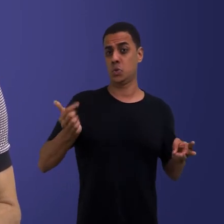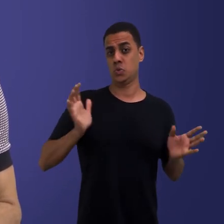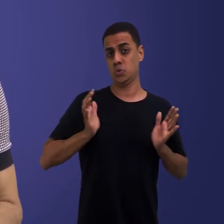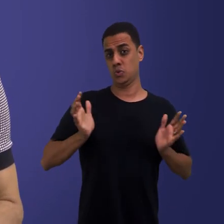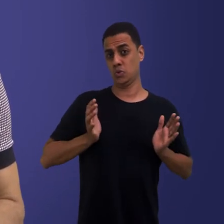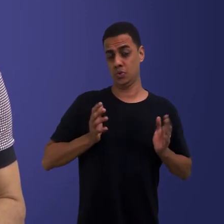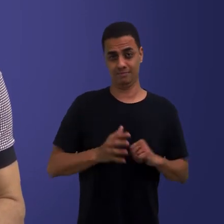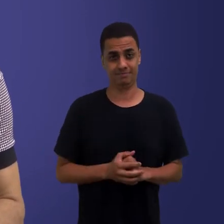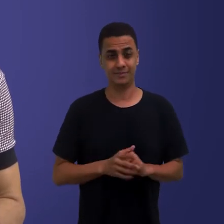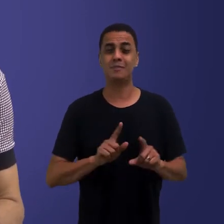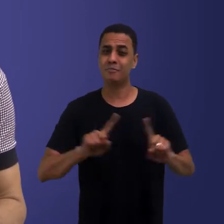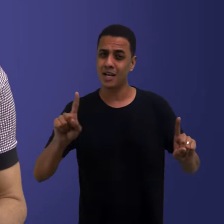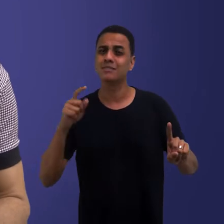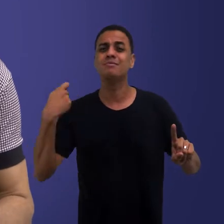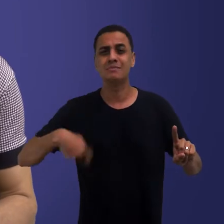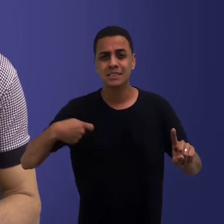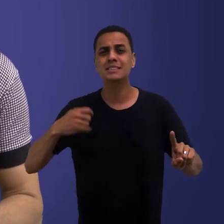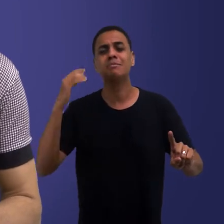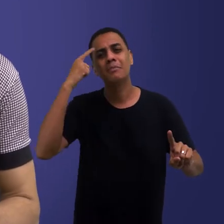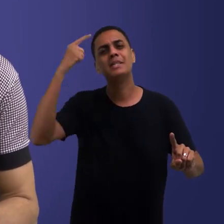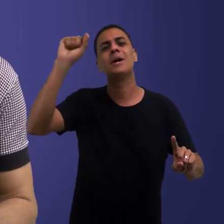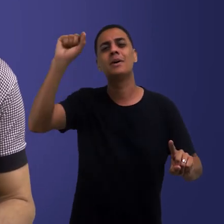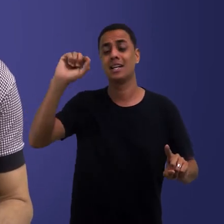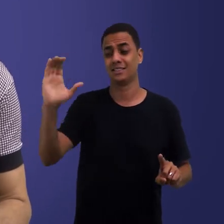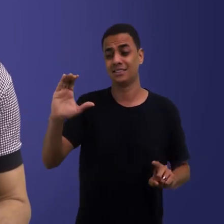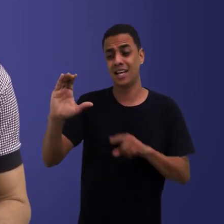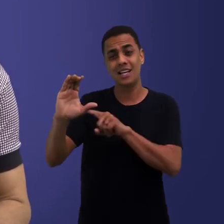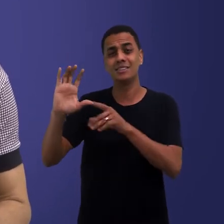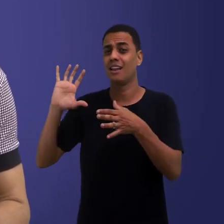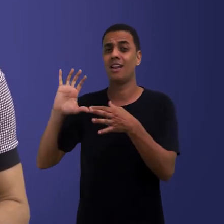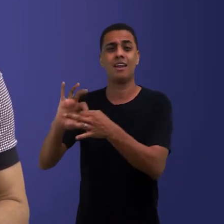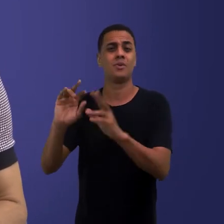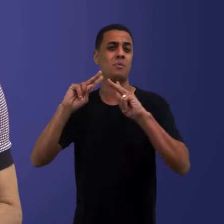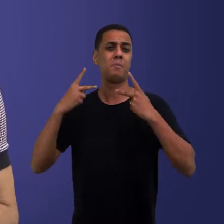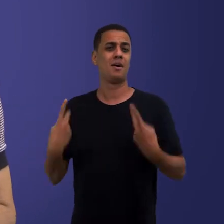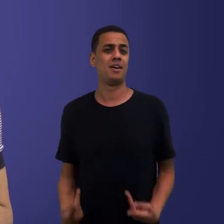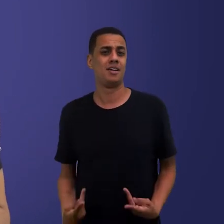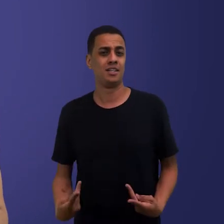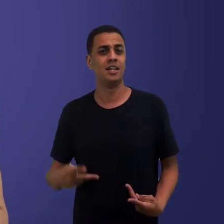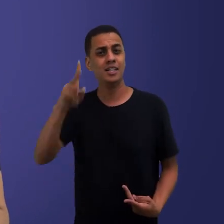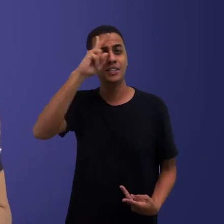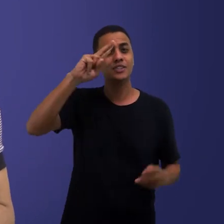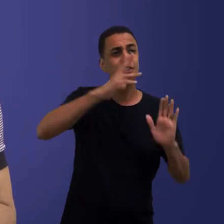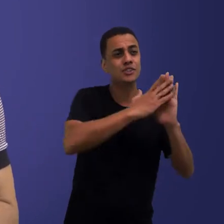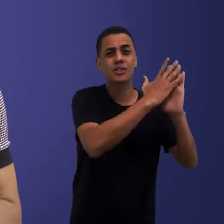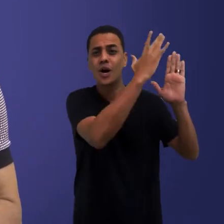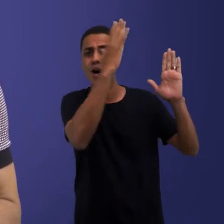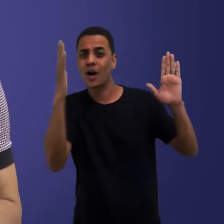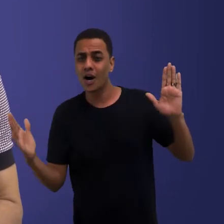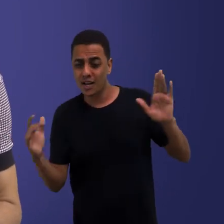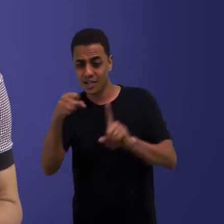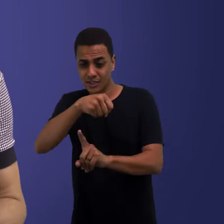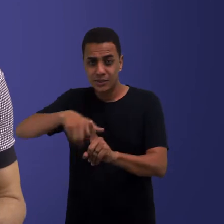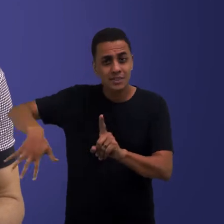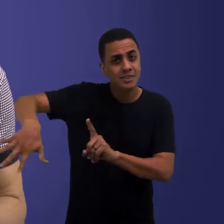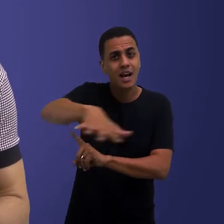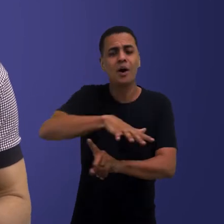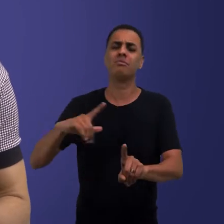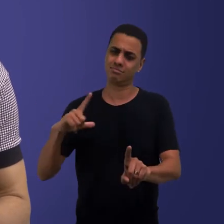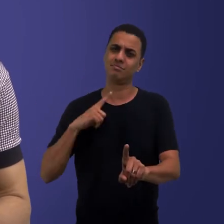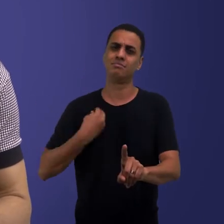bem-nascidos. É importante lembrar que a ciência é uma atividade essencialmente humana e, como